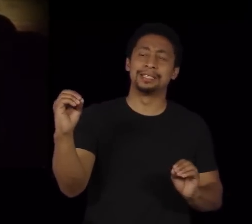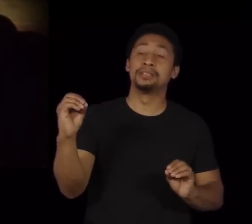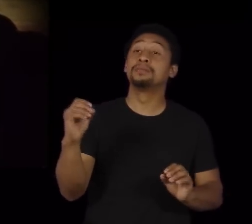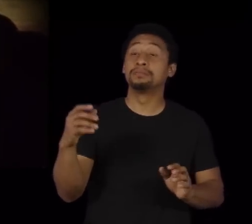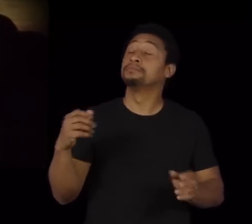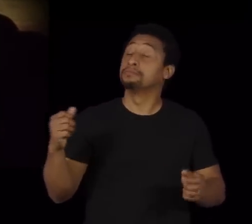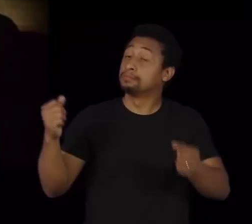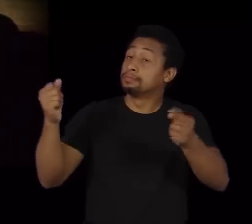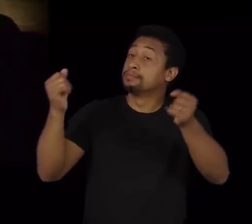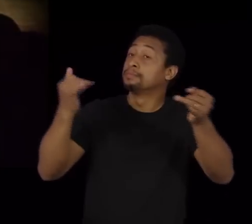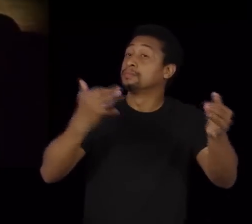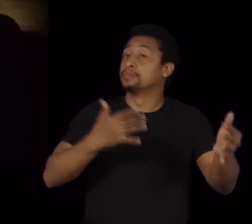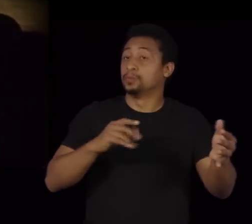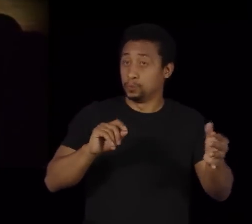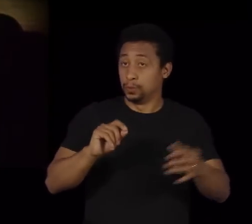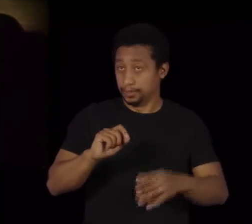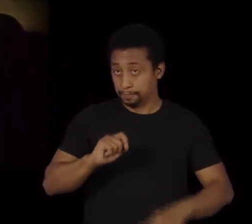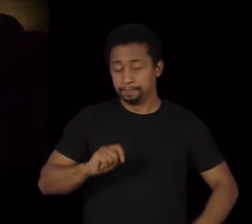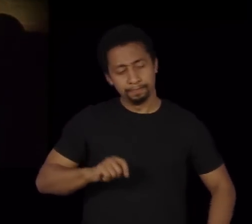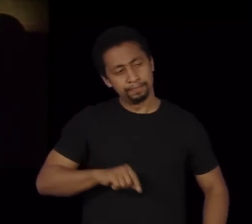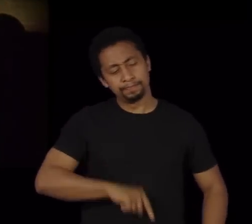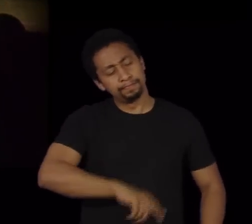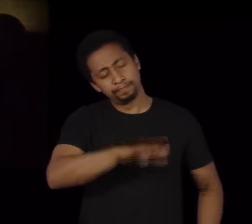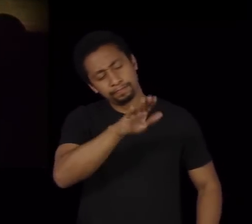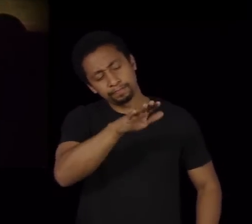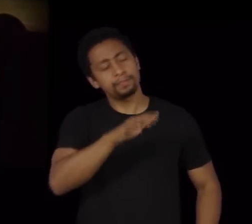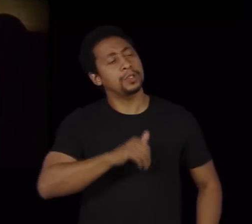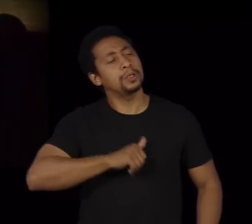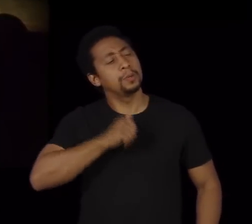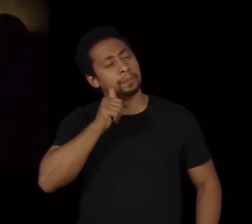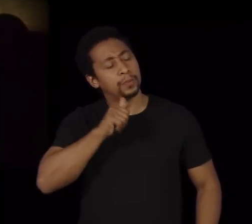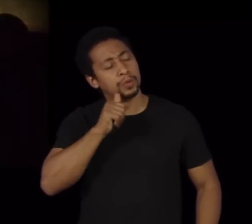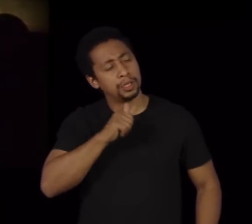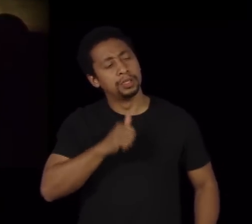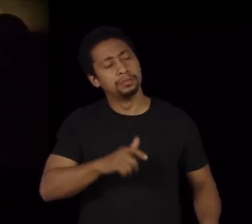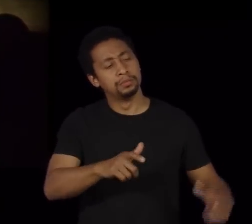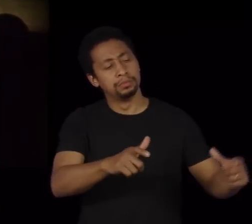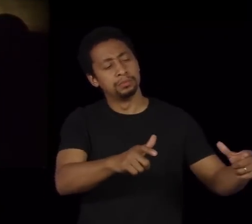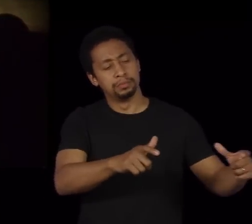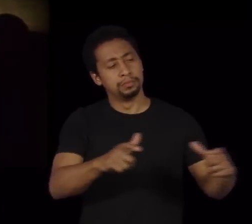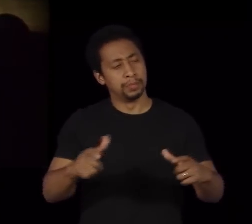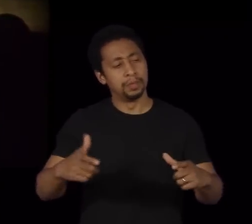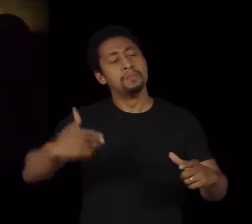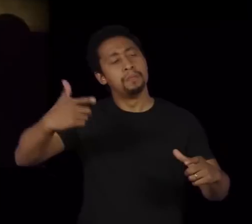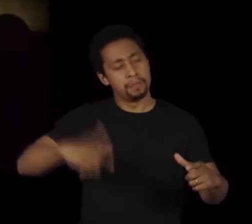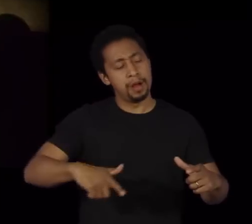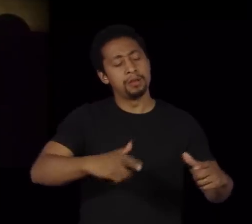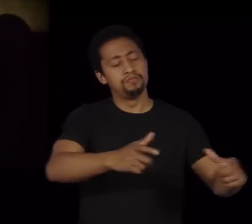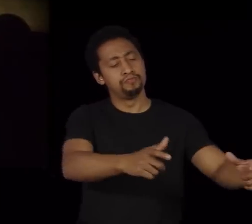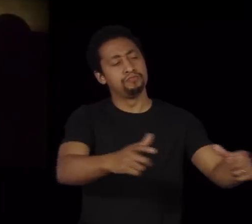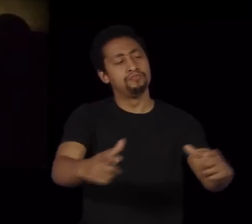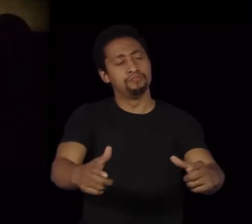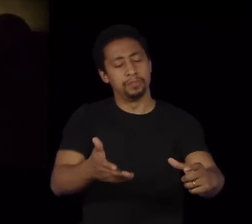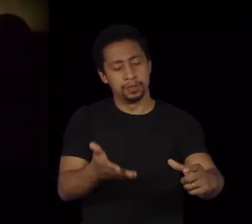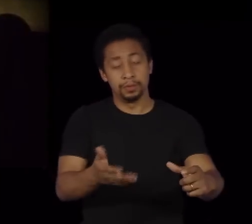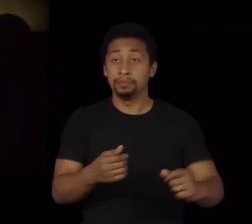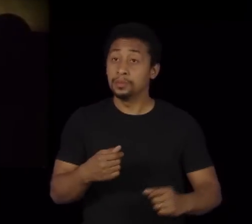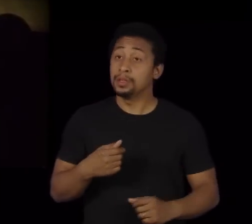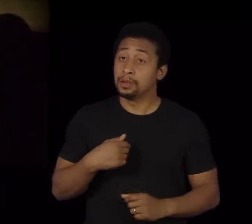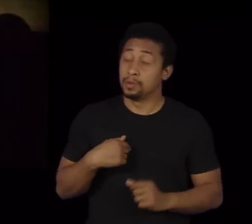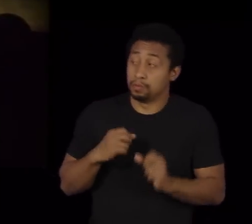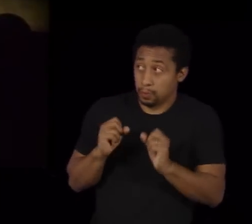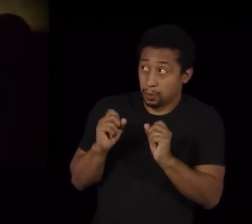apenas: mulher, põe mais um prato na mesa. Eu